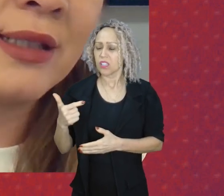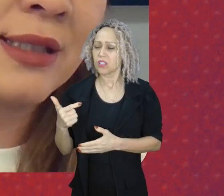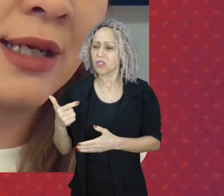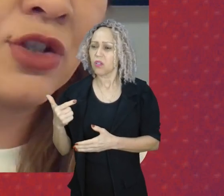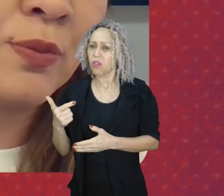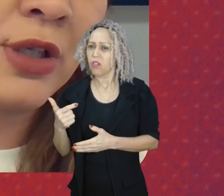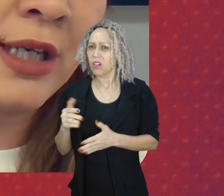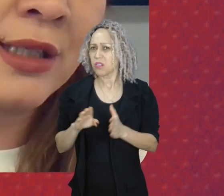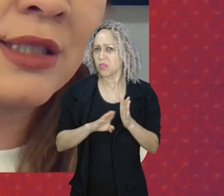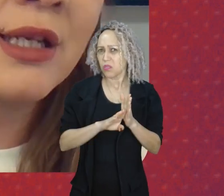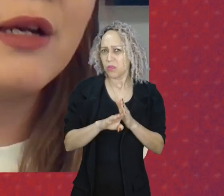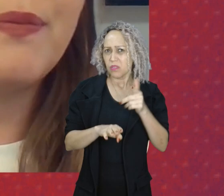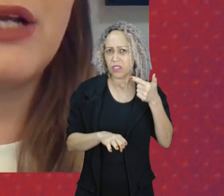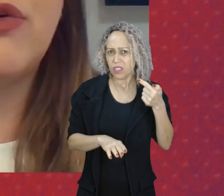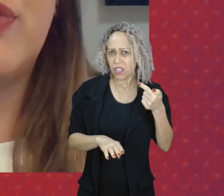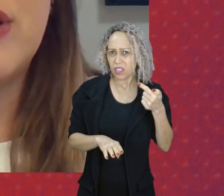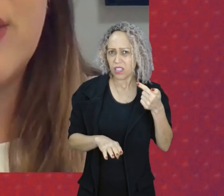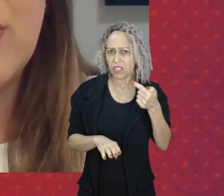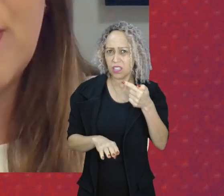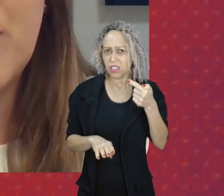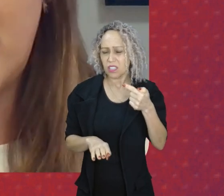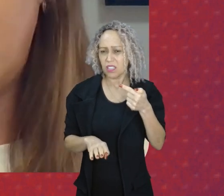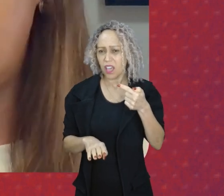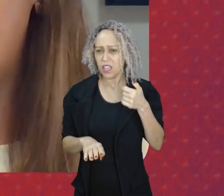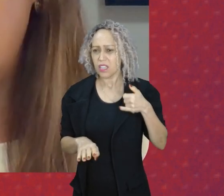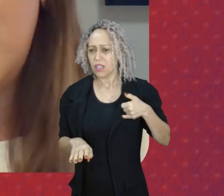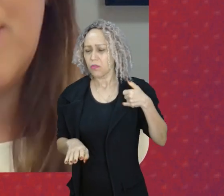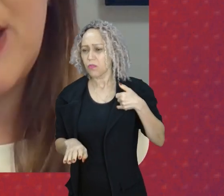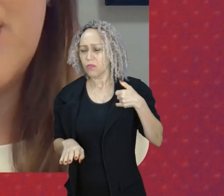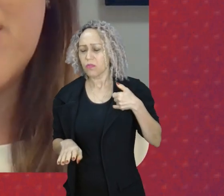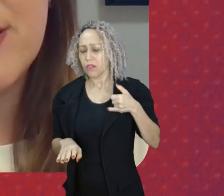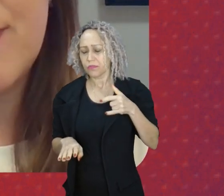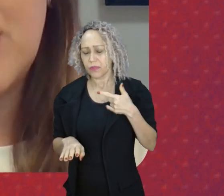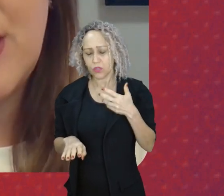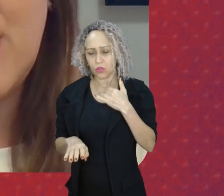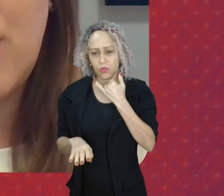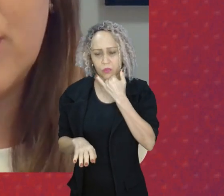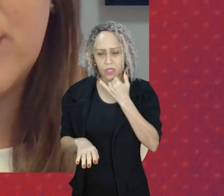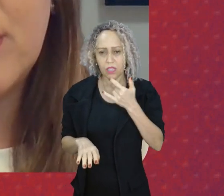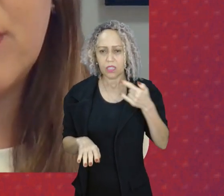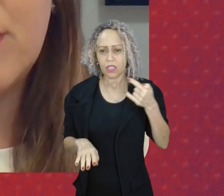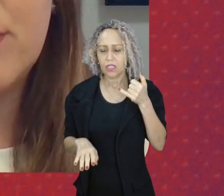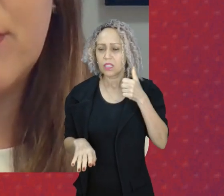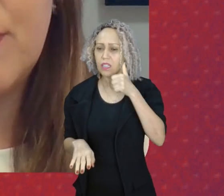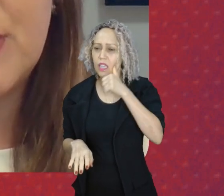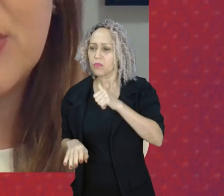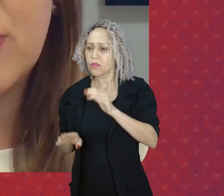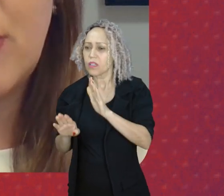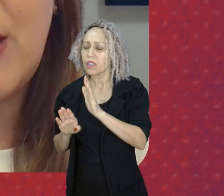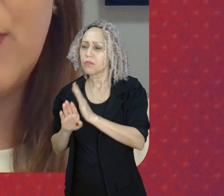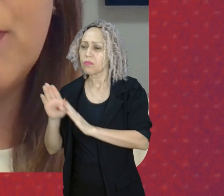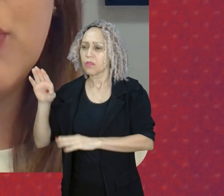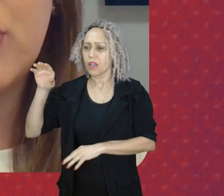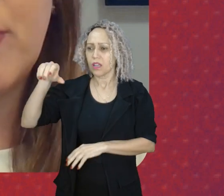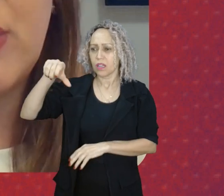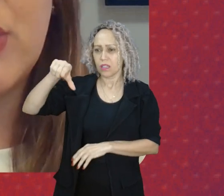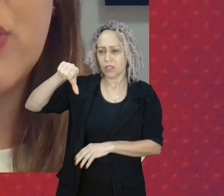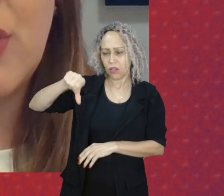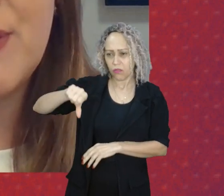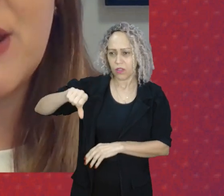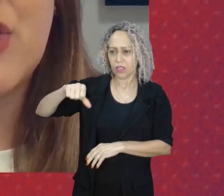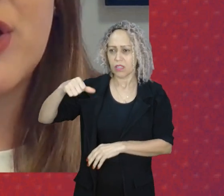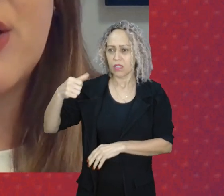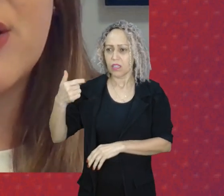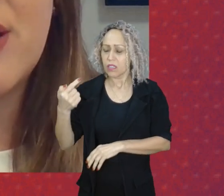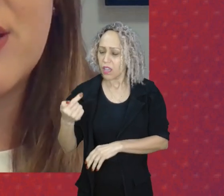de 77 mulheres para 91 mulheres, mas, né, contra um percentual muito maior